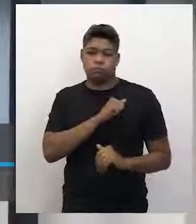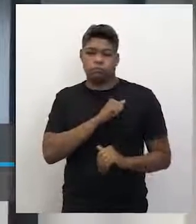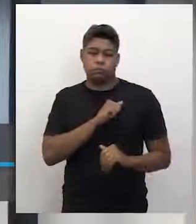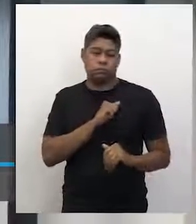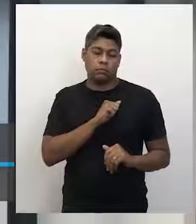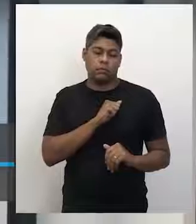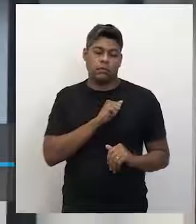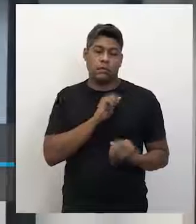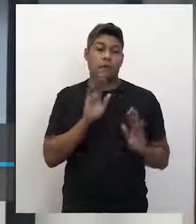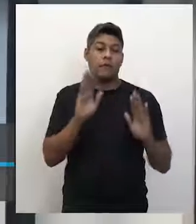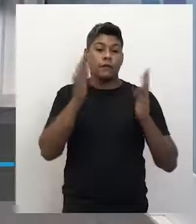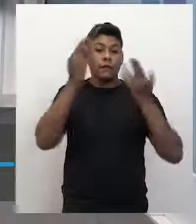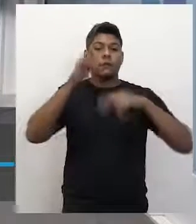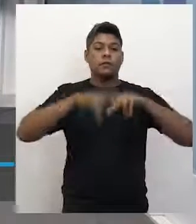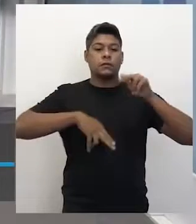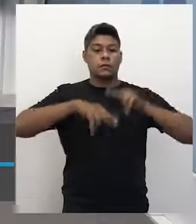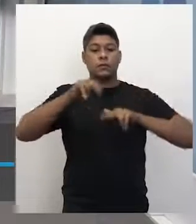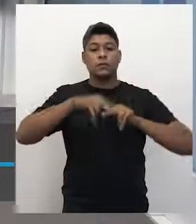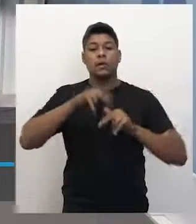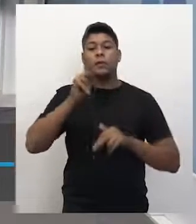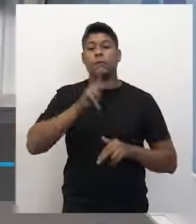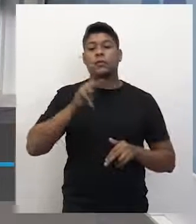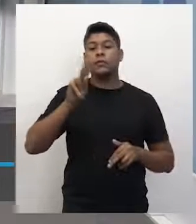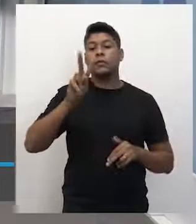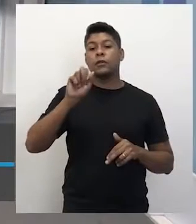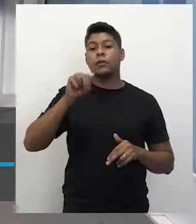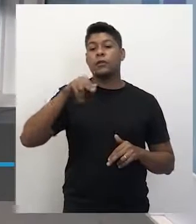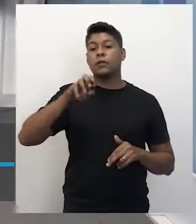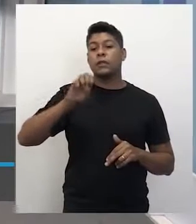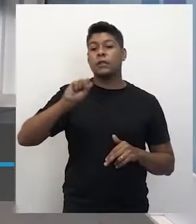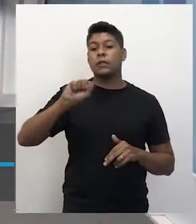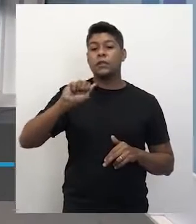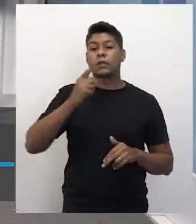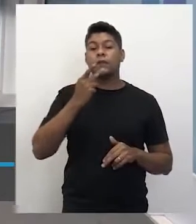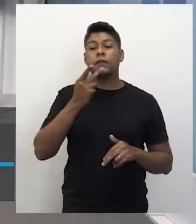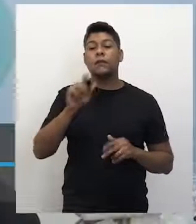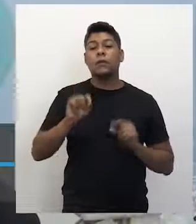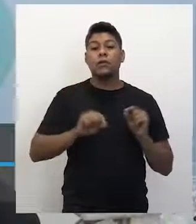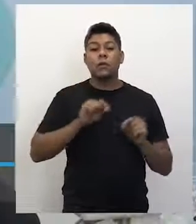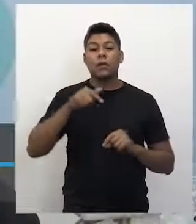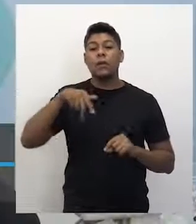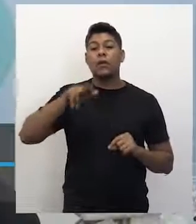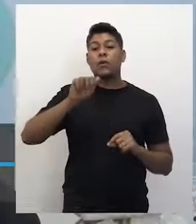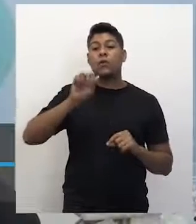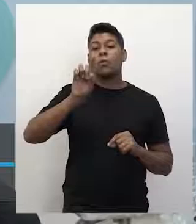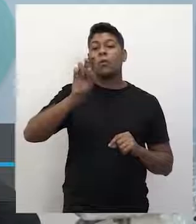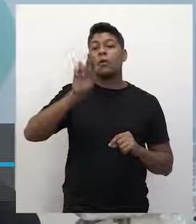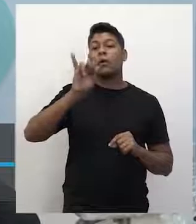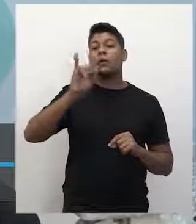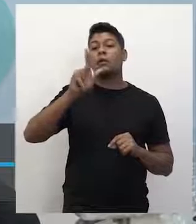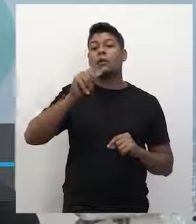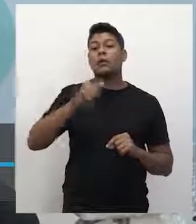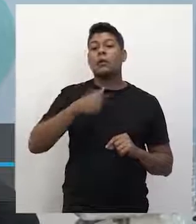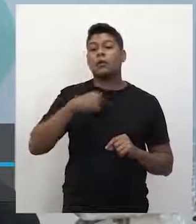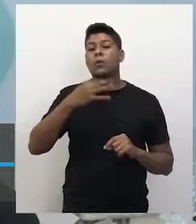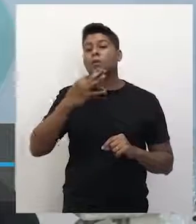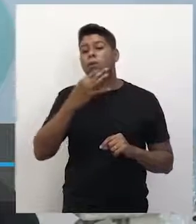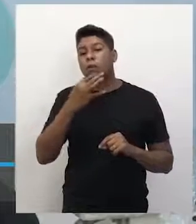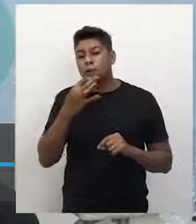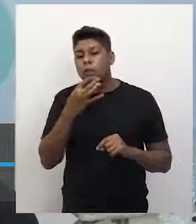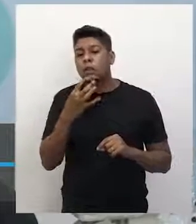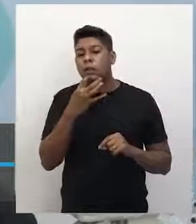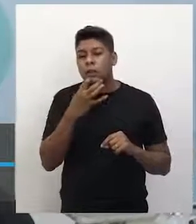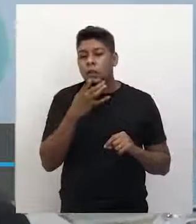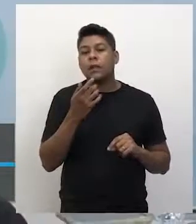de uma festa junina. Isso é, Nossa! a professora Vanessa trouxe o comentário da Milena e ela fala: quadrilha é a única que eu conheço. Então agora vamos